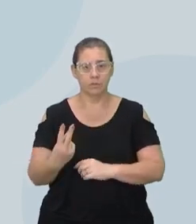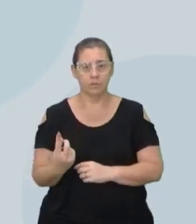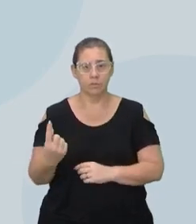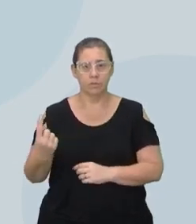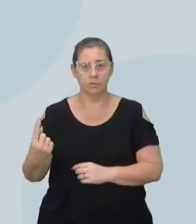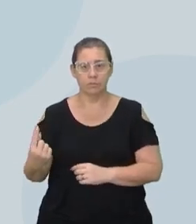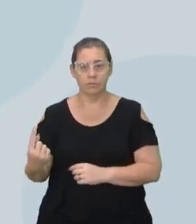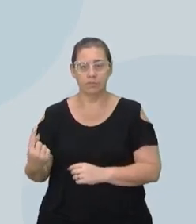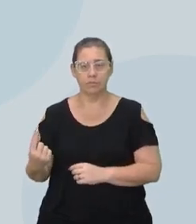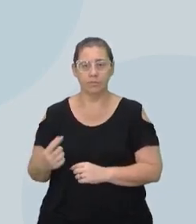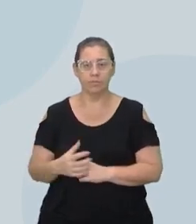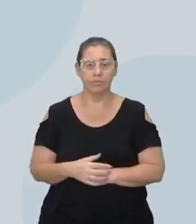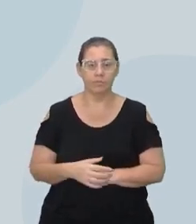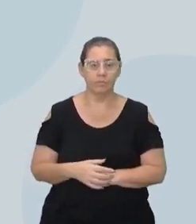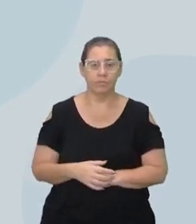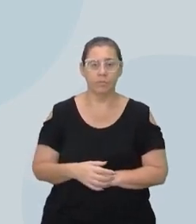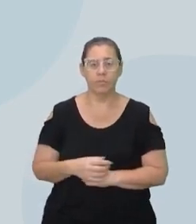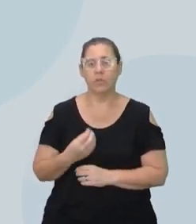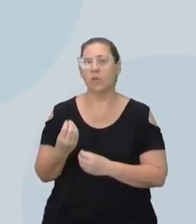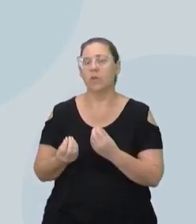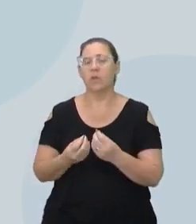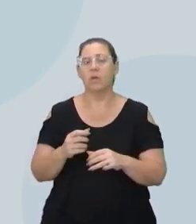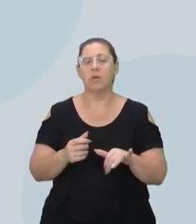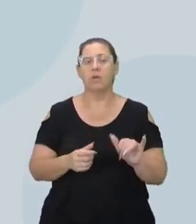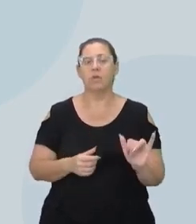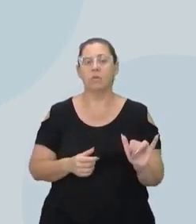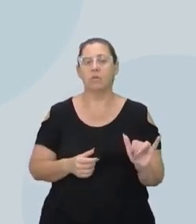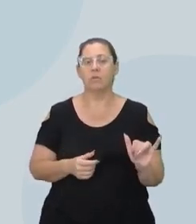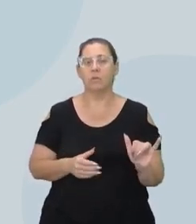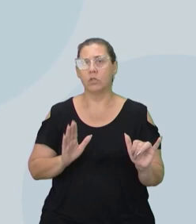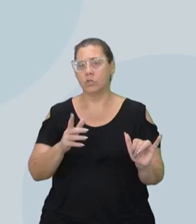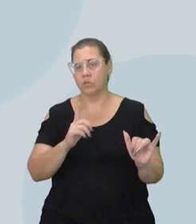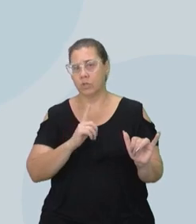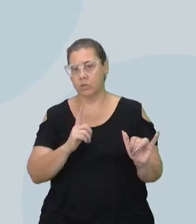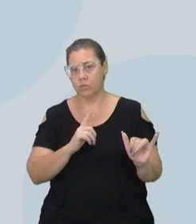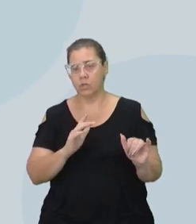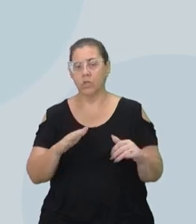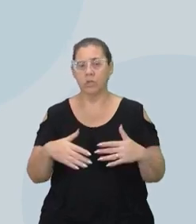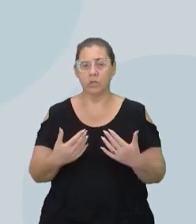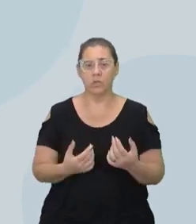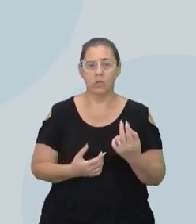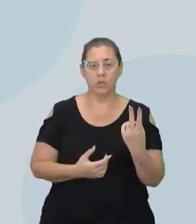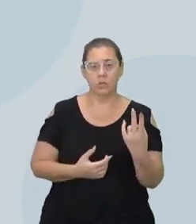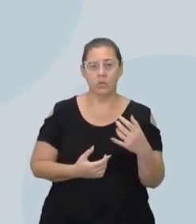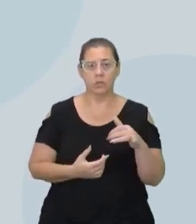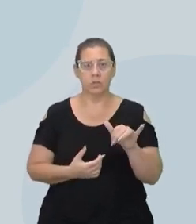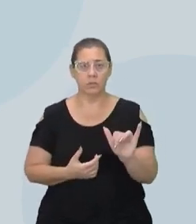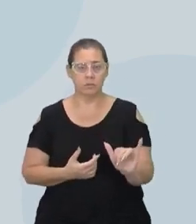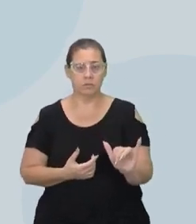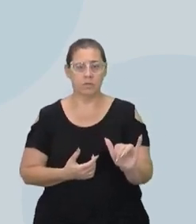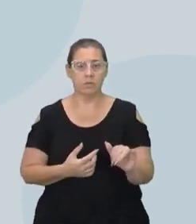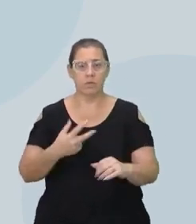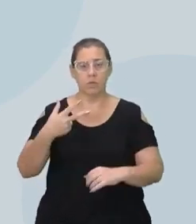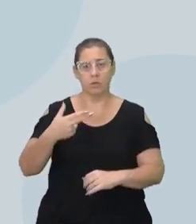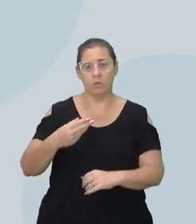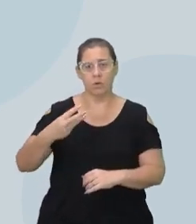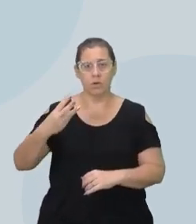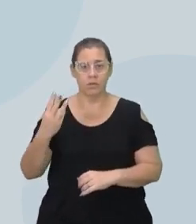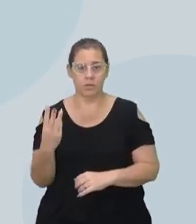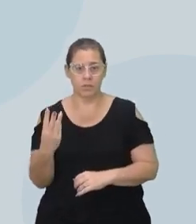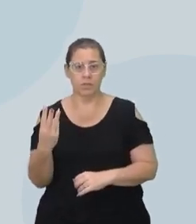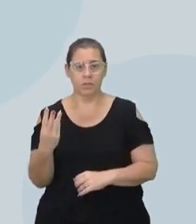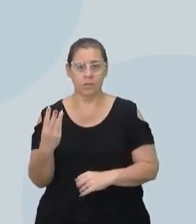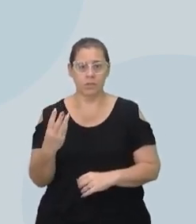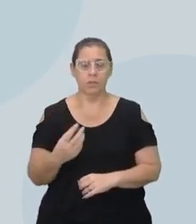menos 2, menos 1. Vamos lá, então. Quem é o y? O y a gente já tinha, né? Então, 2y é igual a